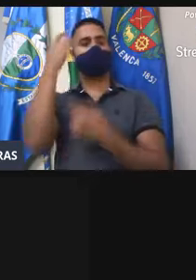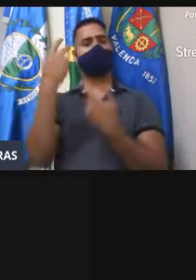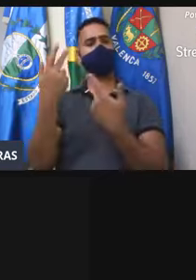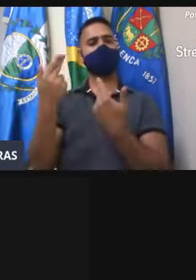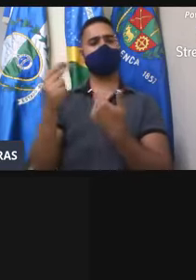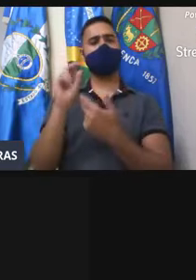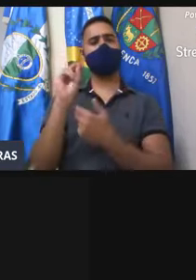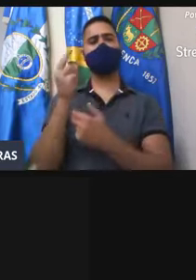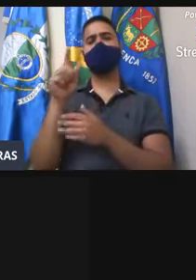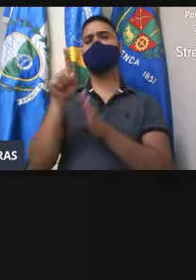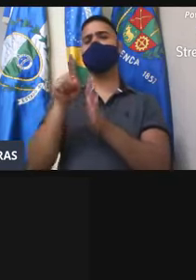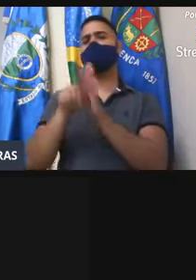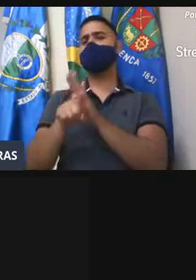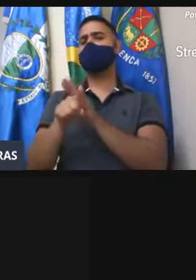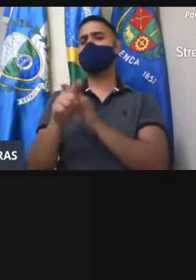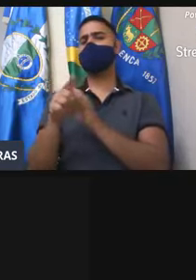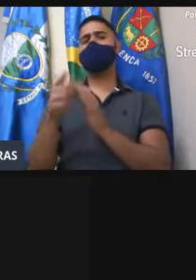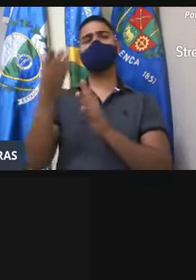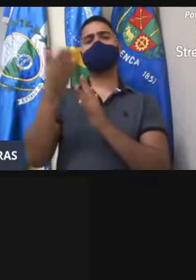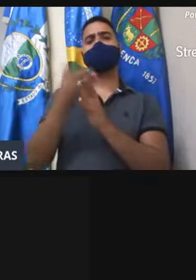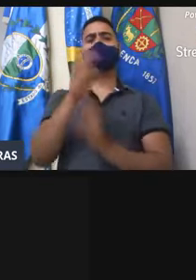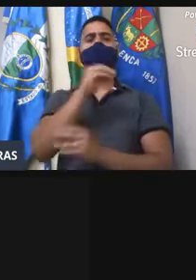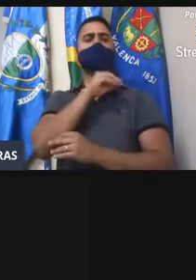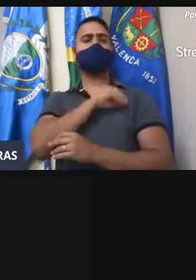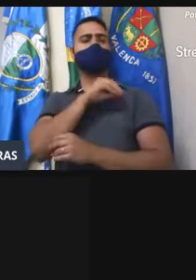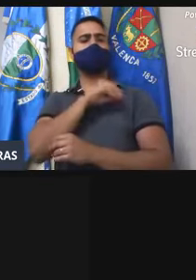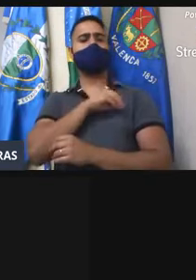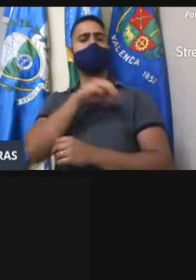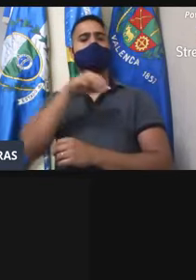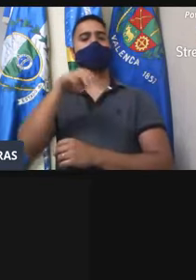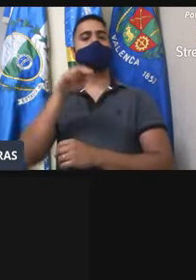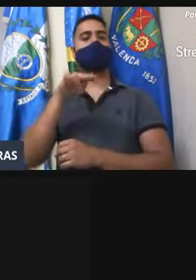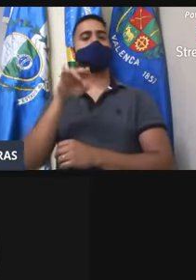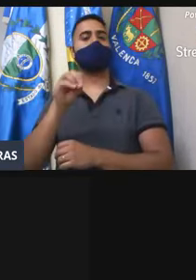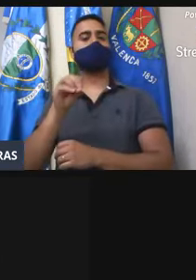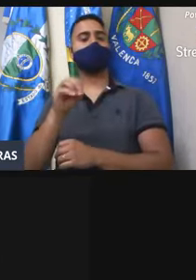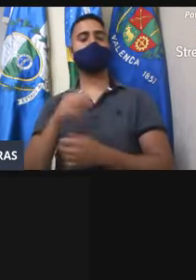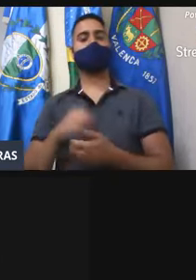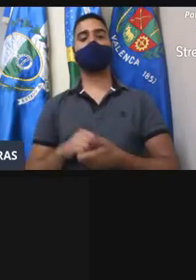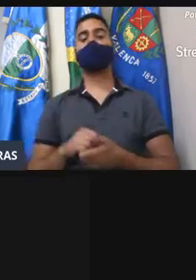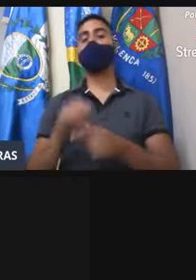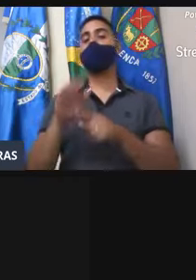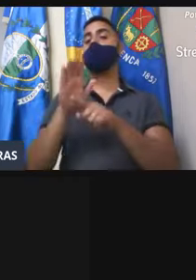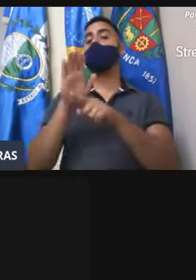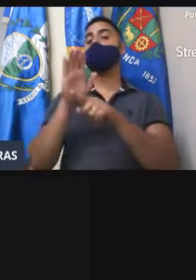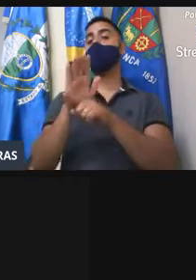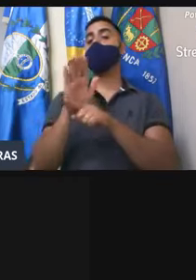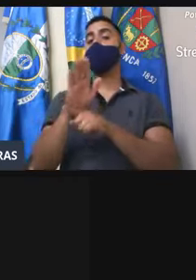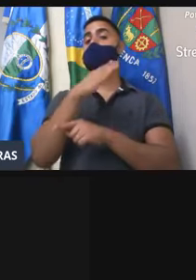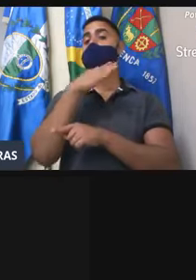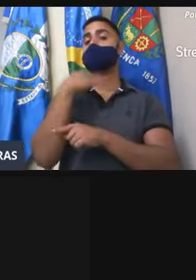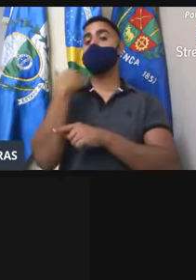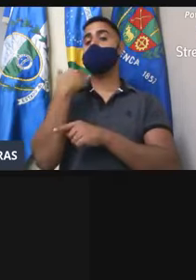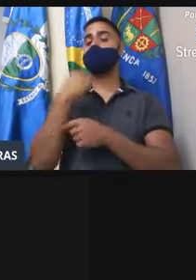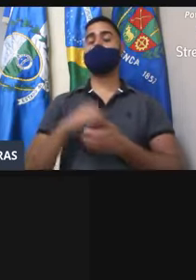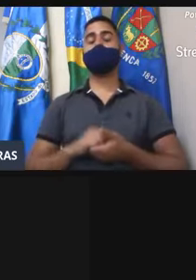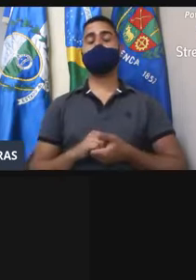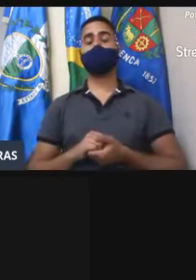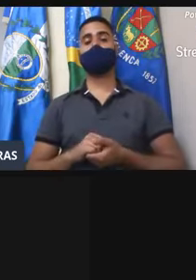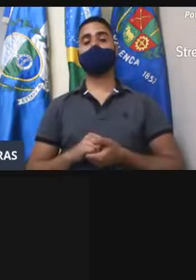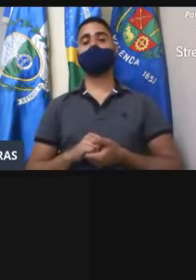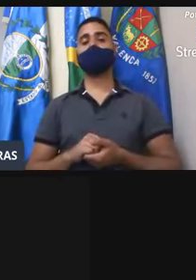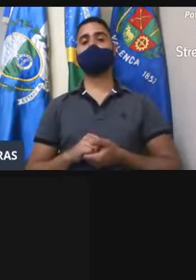ou inferior a meio salário mínimo nacional. O auxílio funeral, são as despesas de